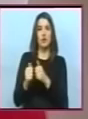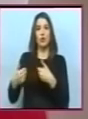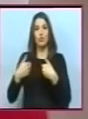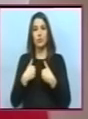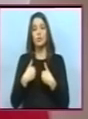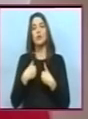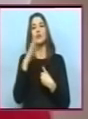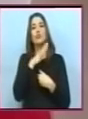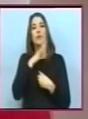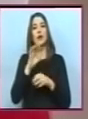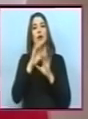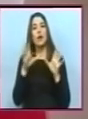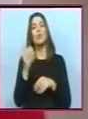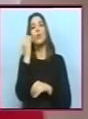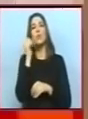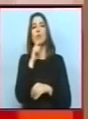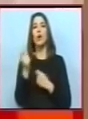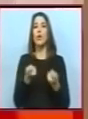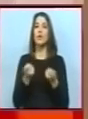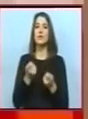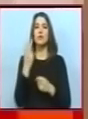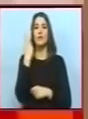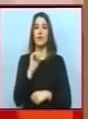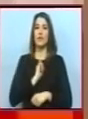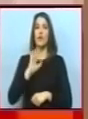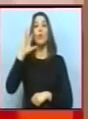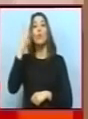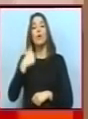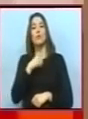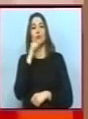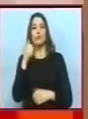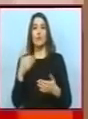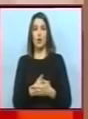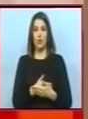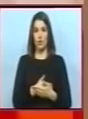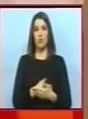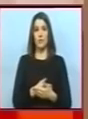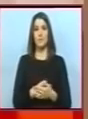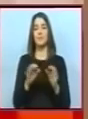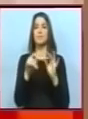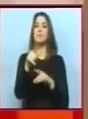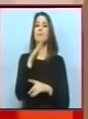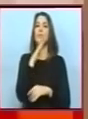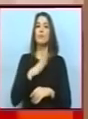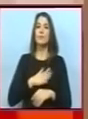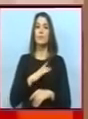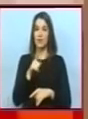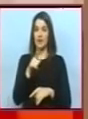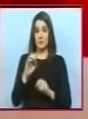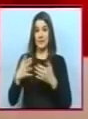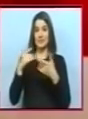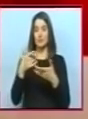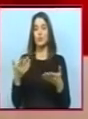perceber de que forma é que pode organizar a sua vida para quando morre. Como começou por dizer, é sempre